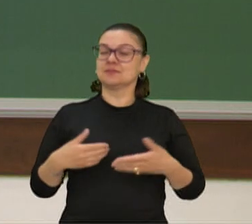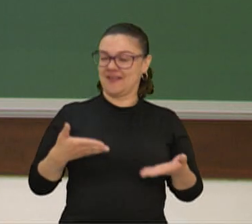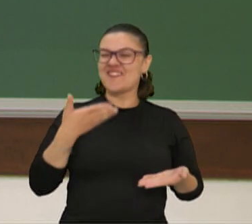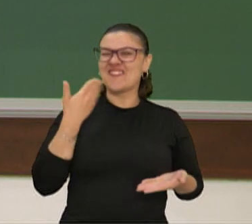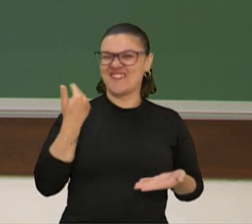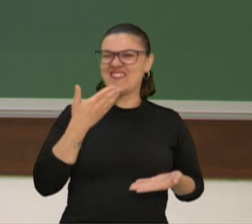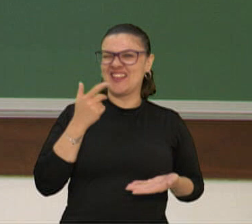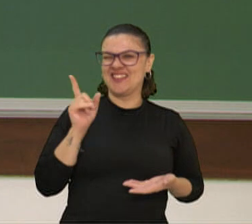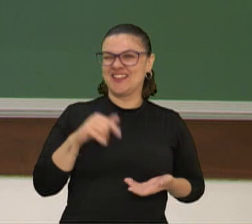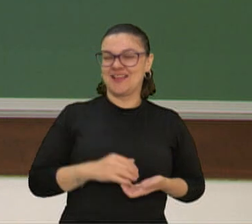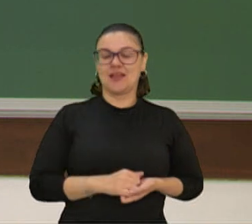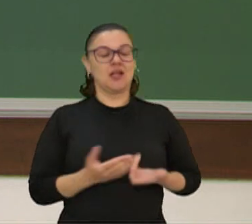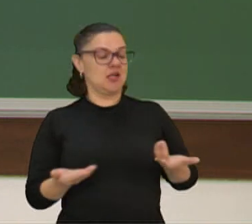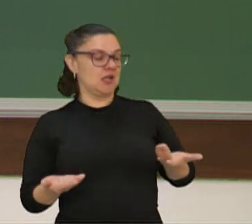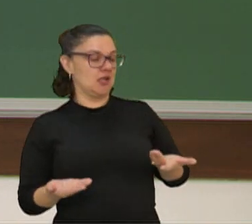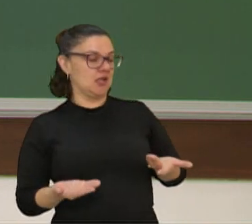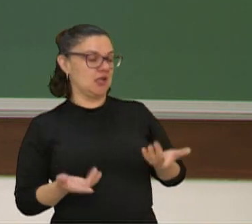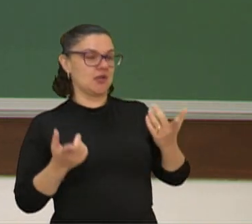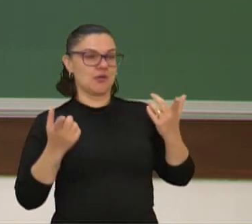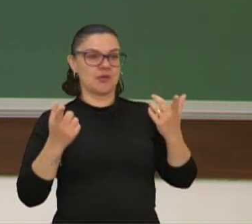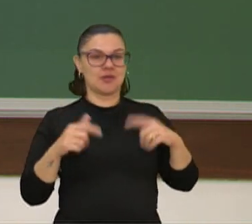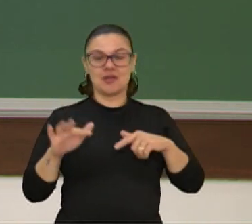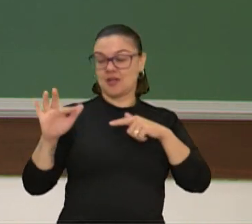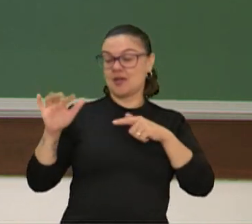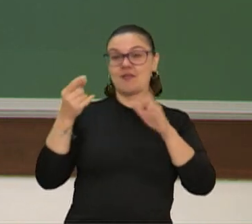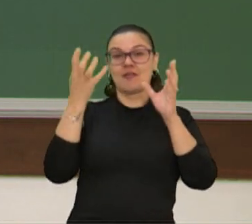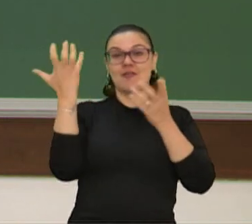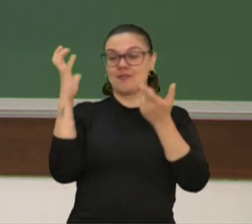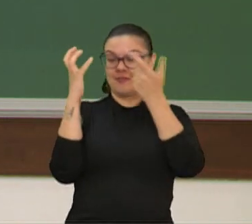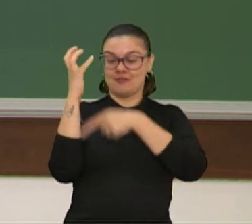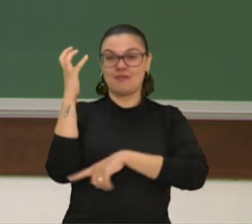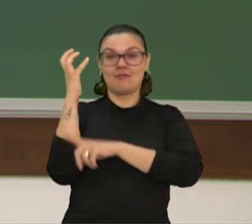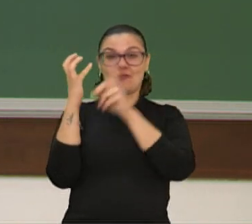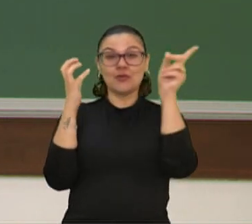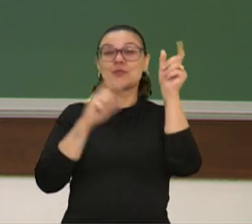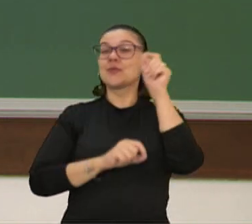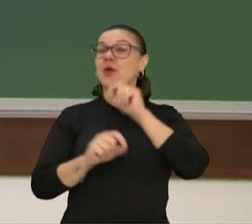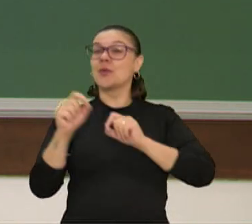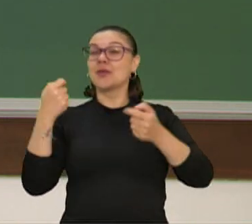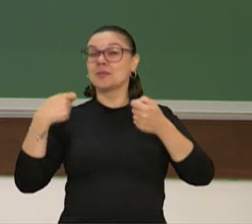Fácil, né, gente? Poxa, a aula de hoje é sobre o quê? Fotossíntese. Fotossíntese precisa de quem?